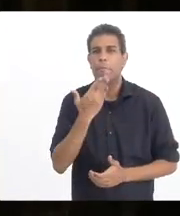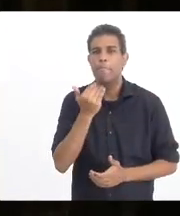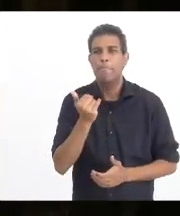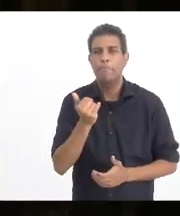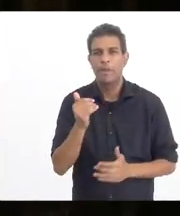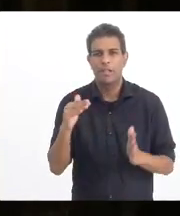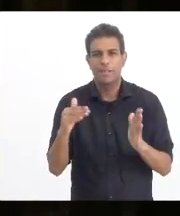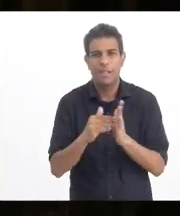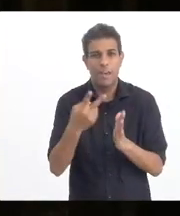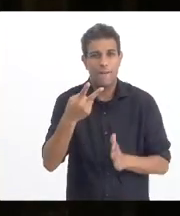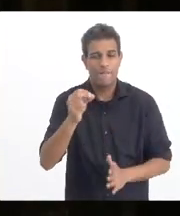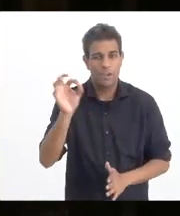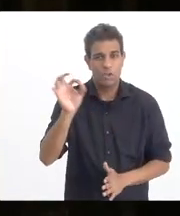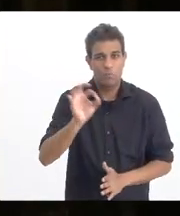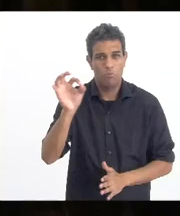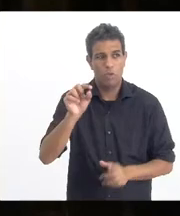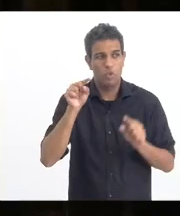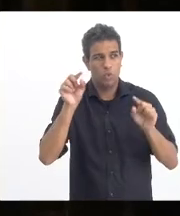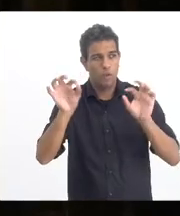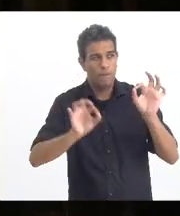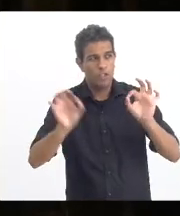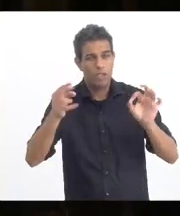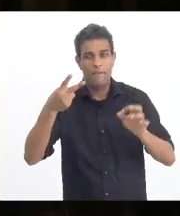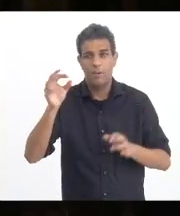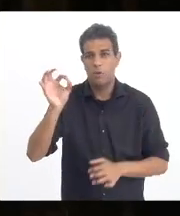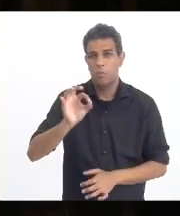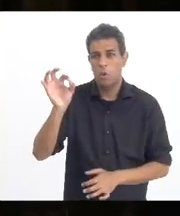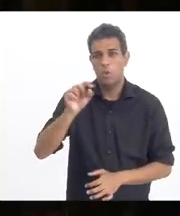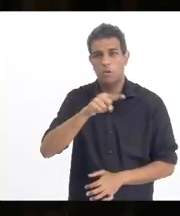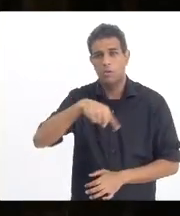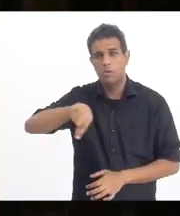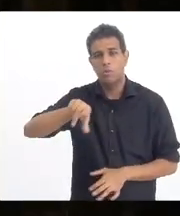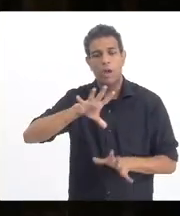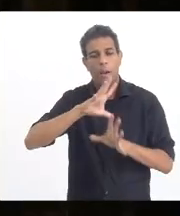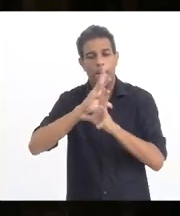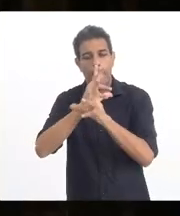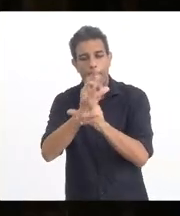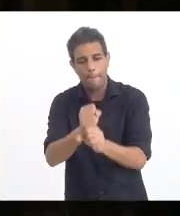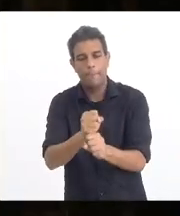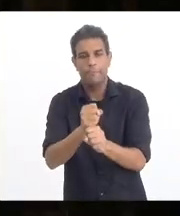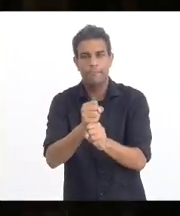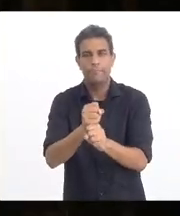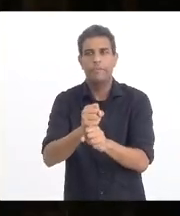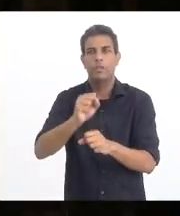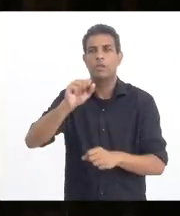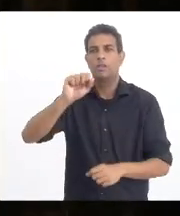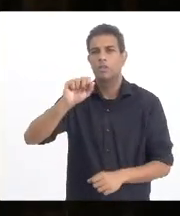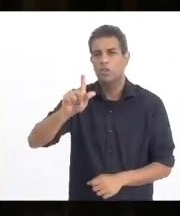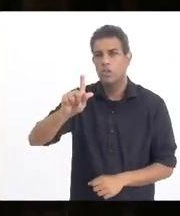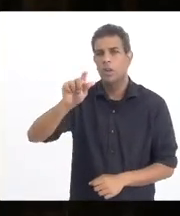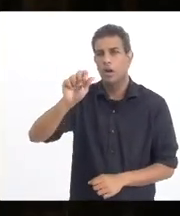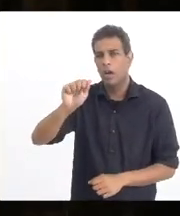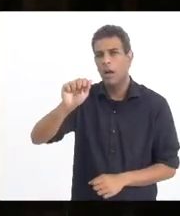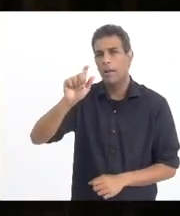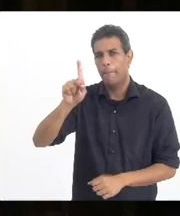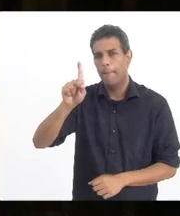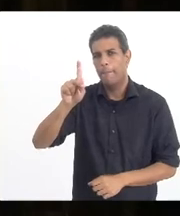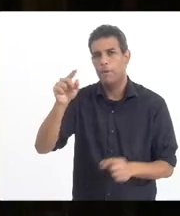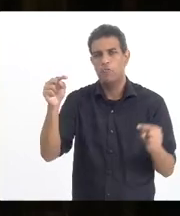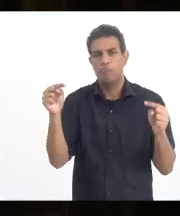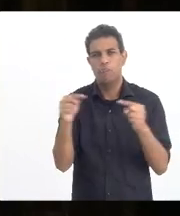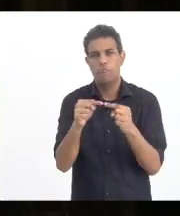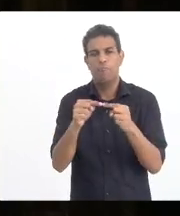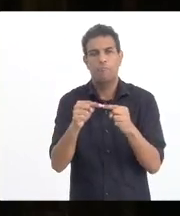a 20%. Esses 20% seriam somados à GHP do militar. Então, se o militar